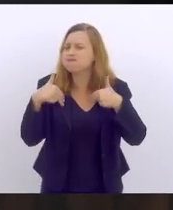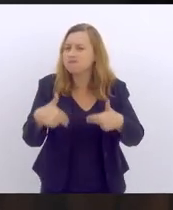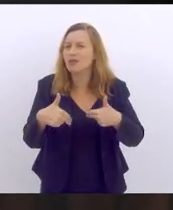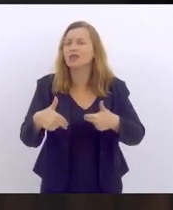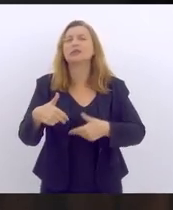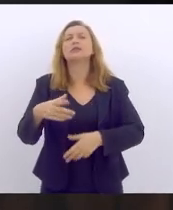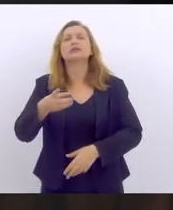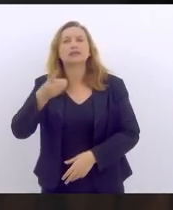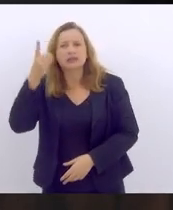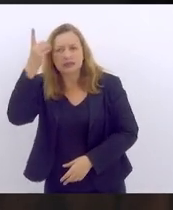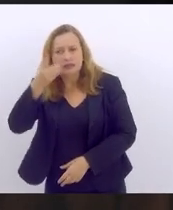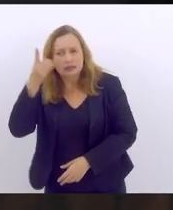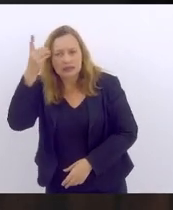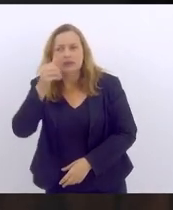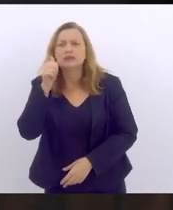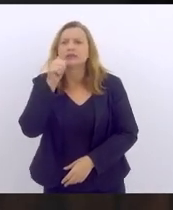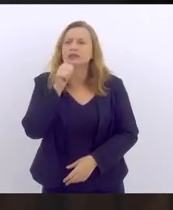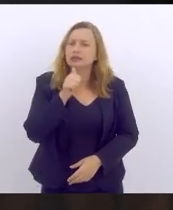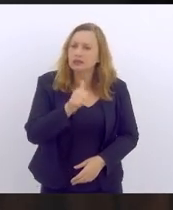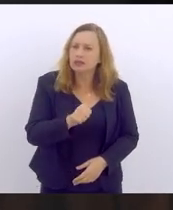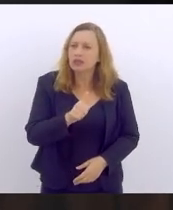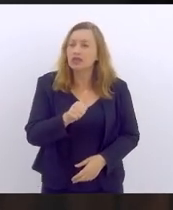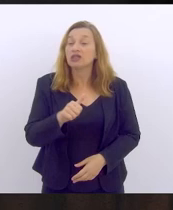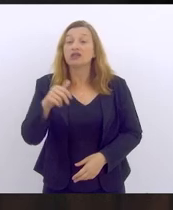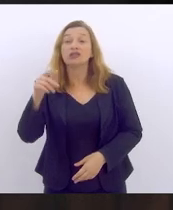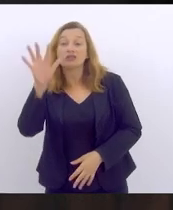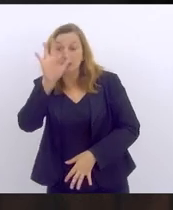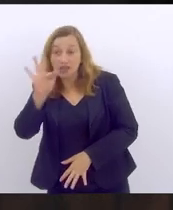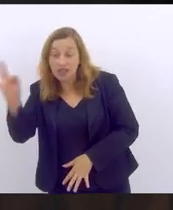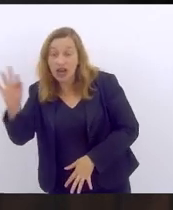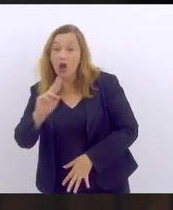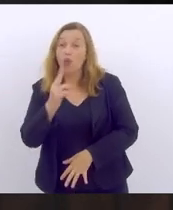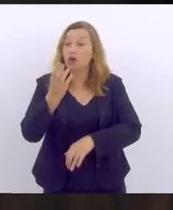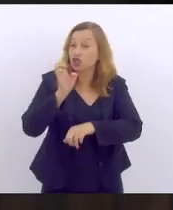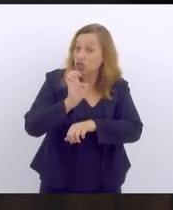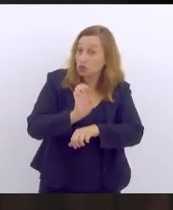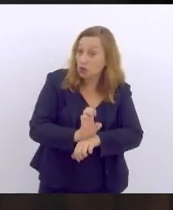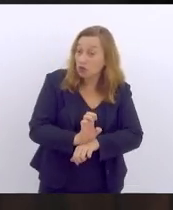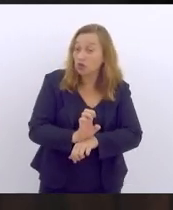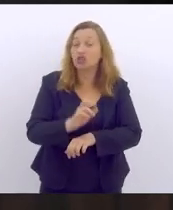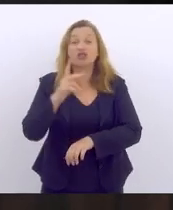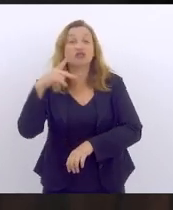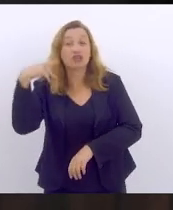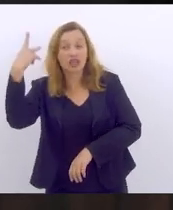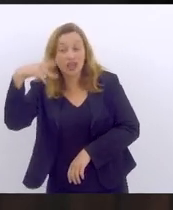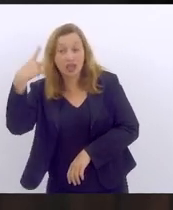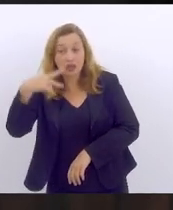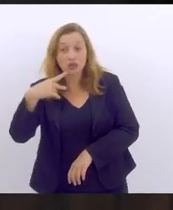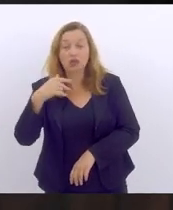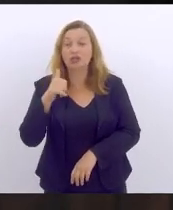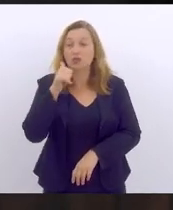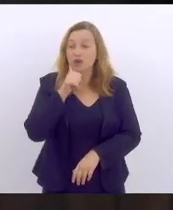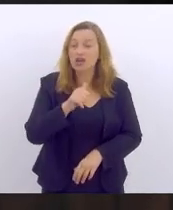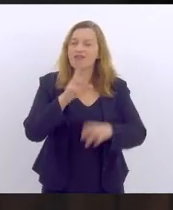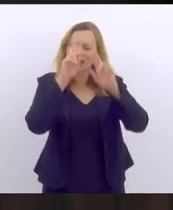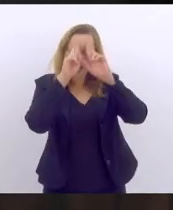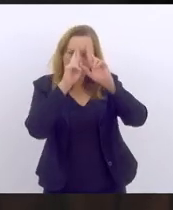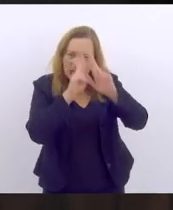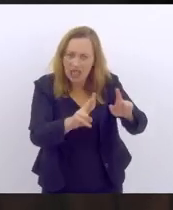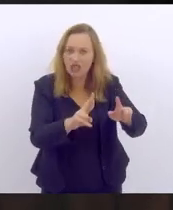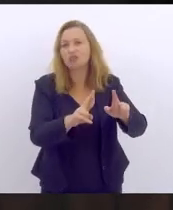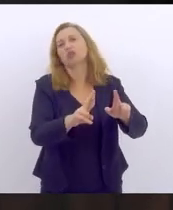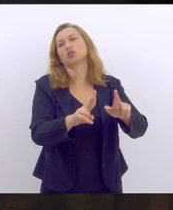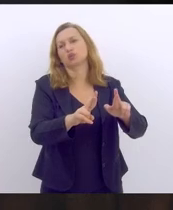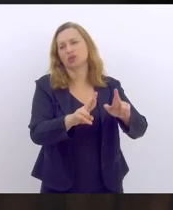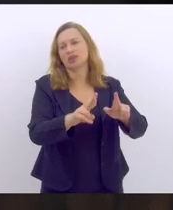deputadas deputadas federais estaduais vereadoras de modo respeitoso